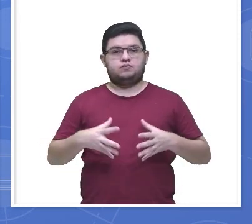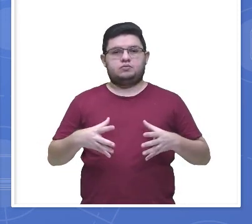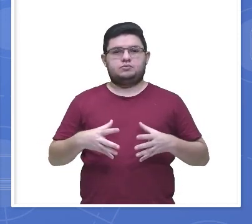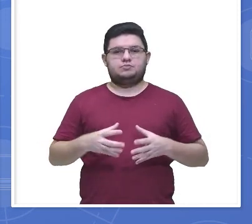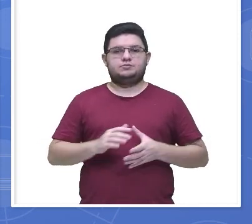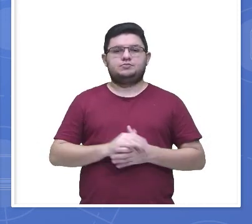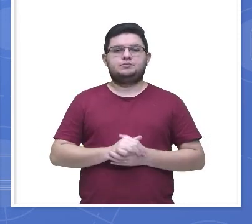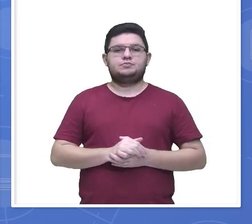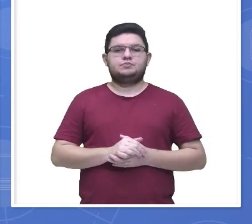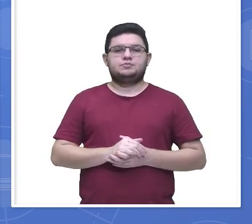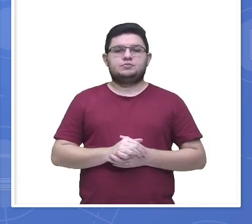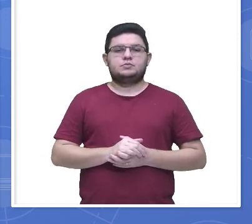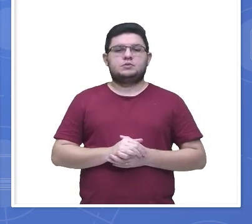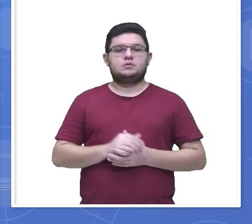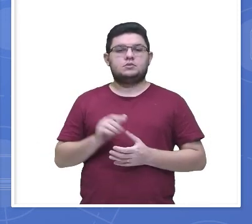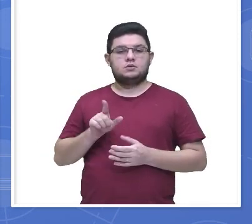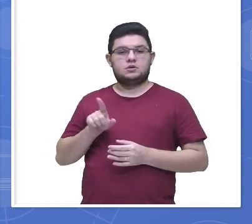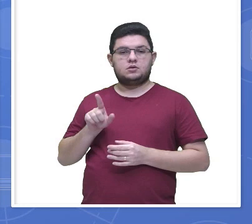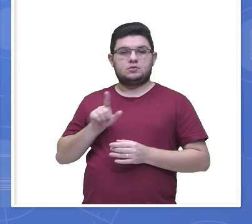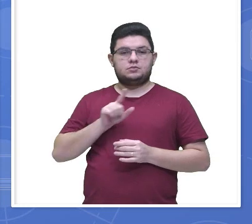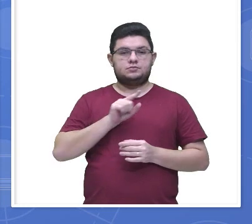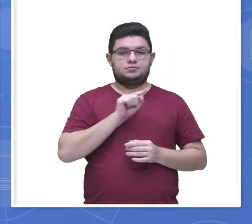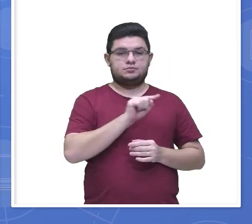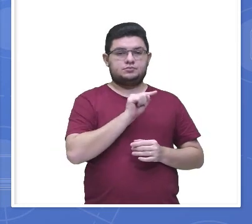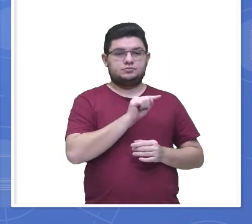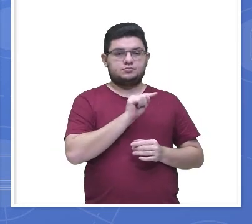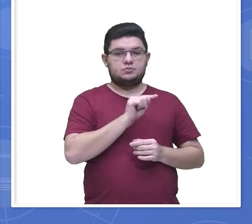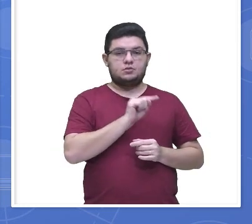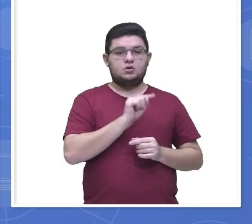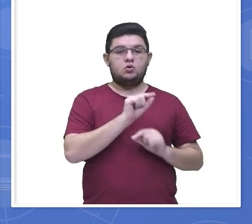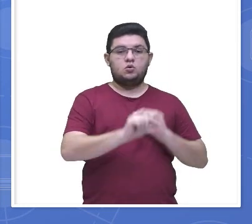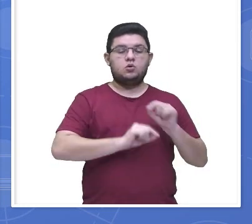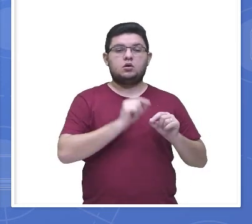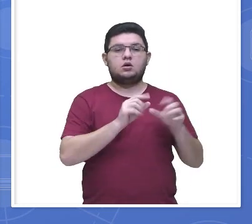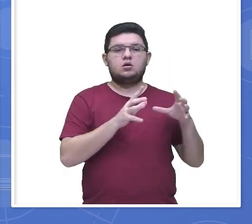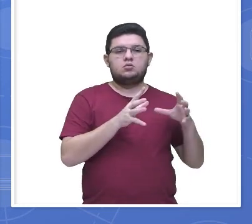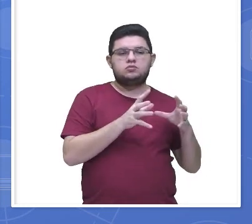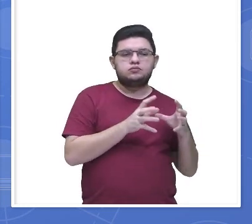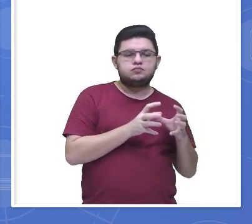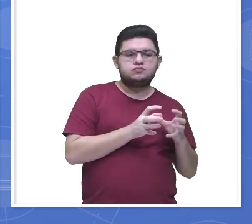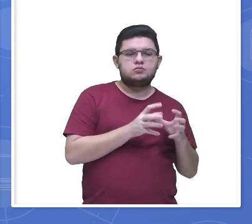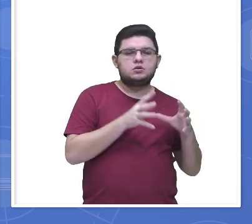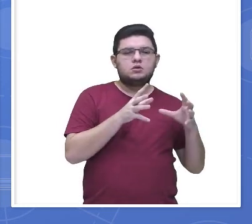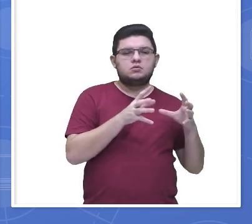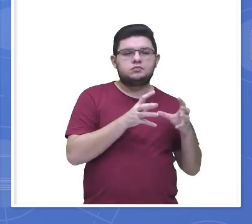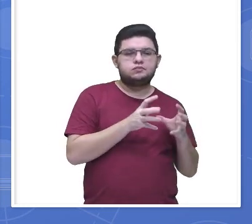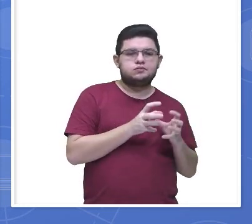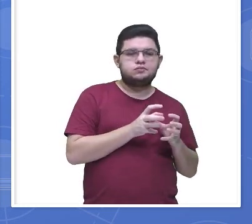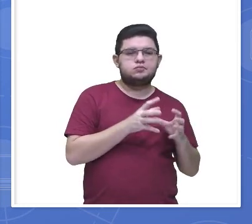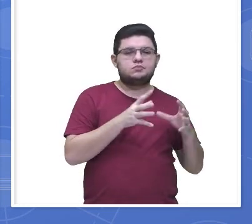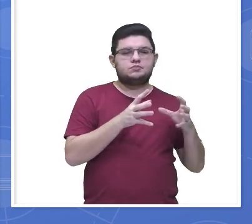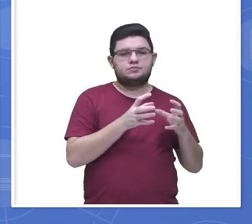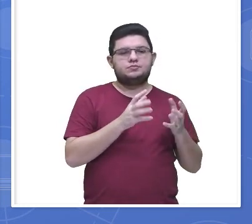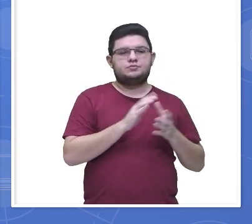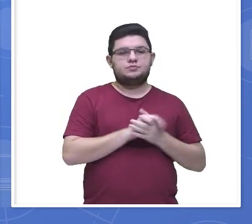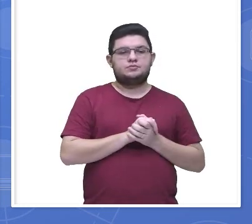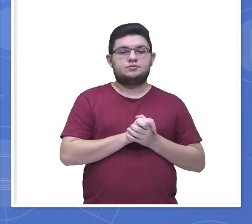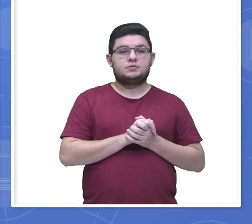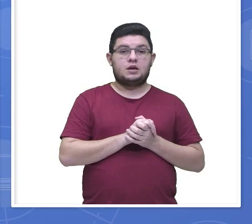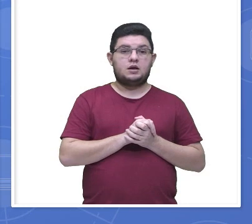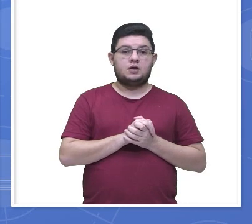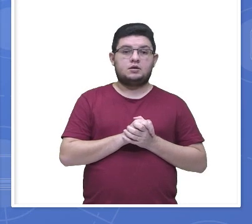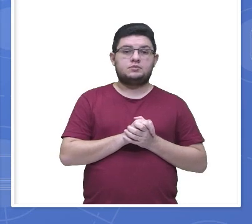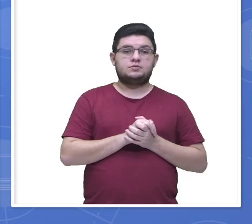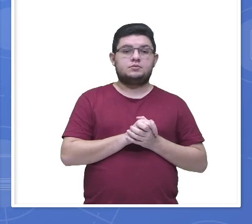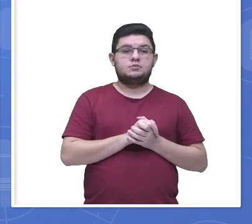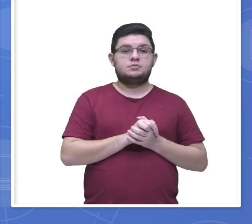nervoso relaxa a bexiga. E para que seja eliminada, vai acontecer a sua contração, para que seja eliminada a urina,